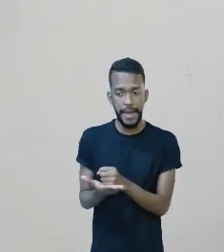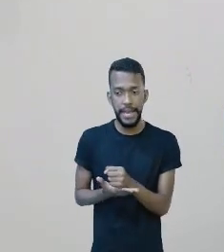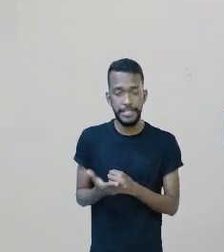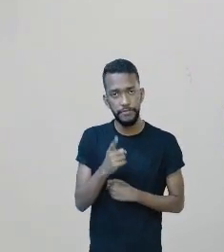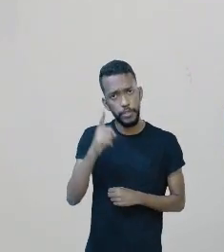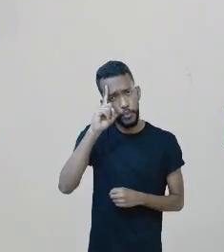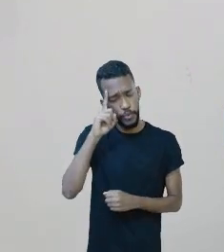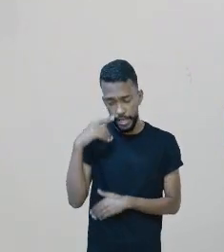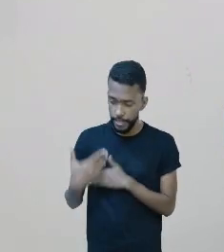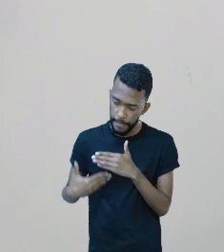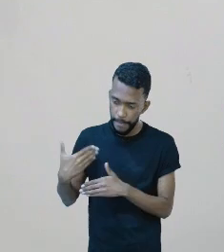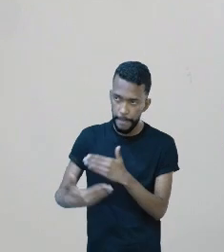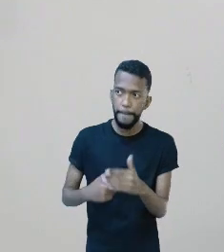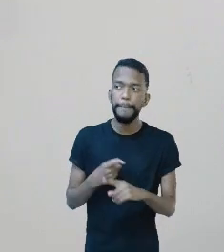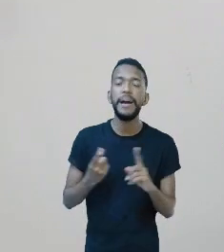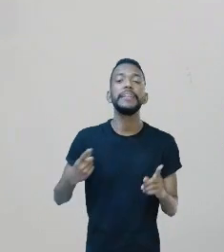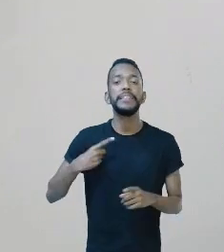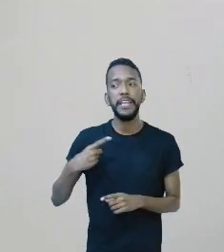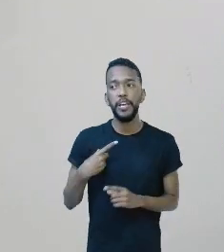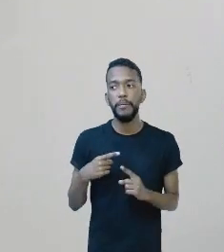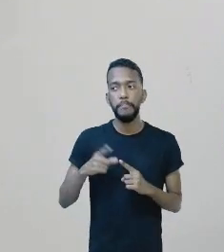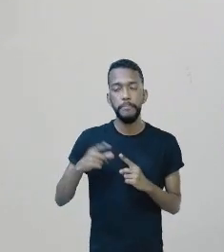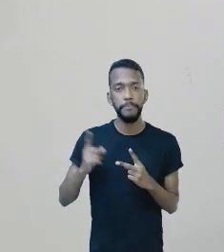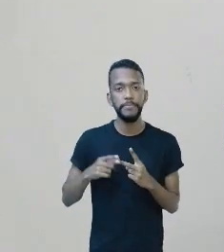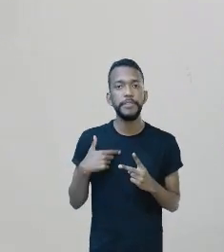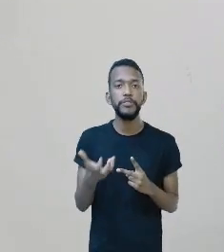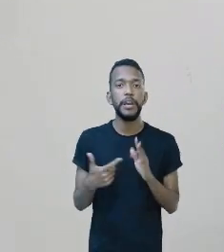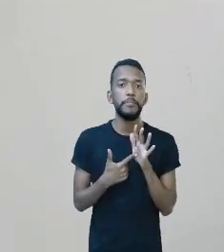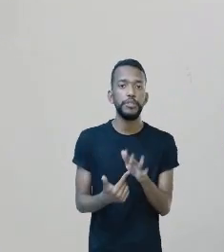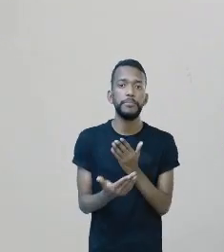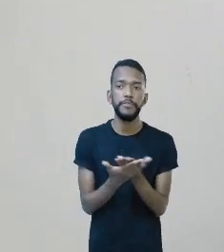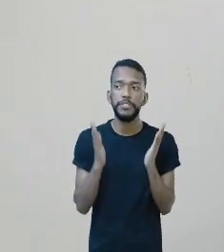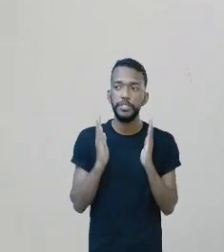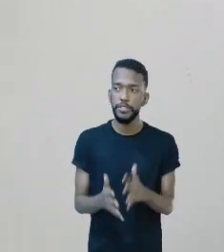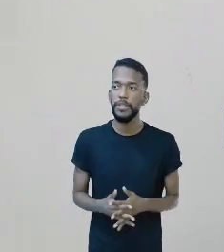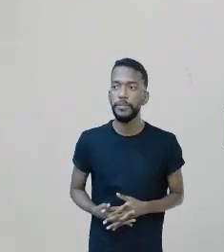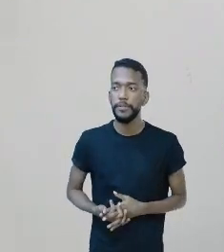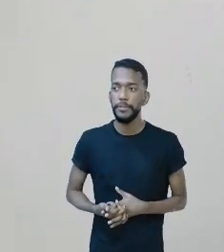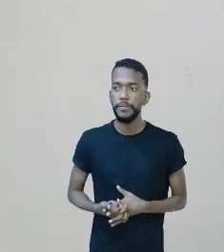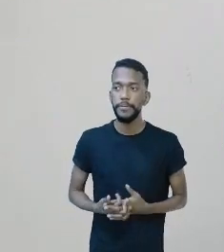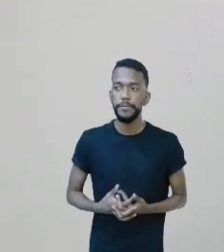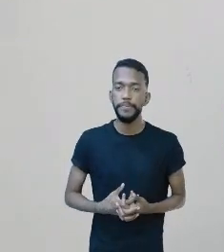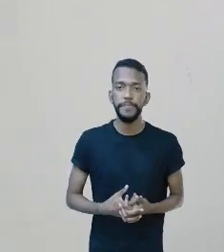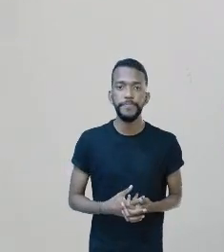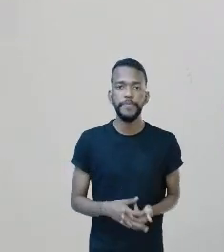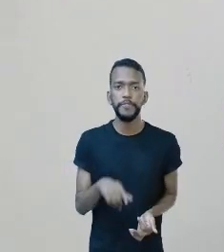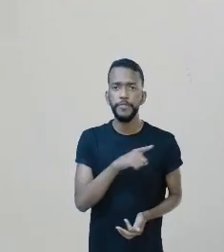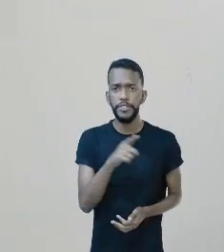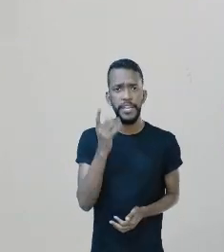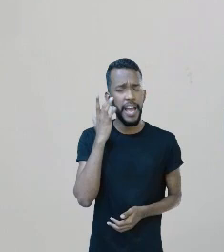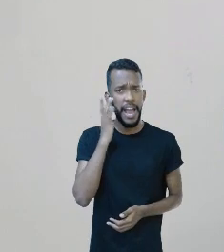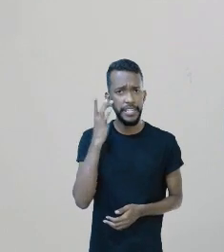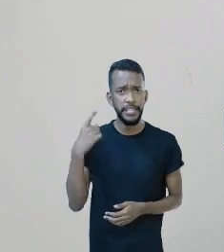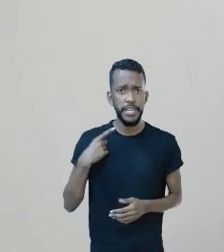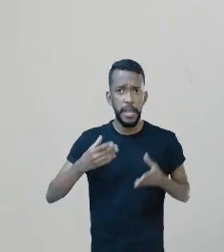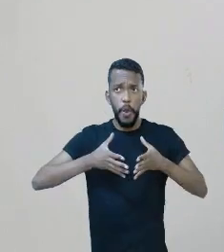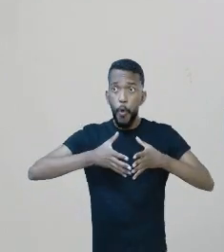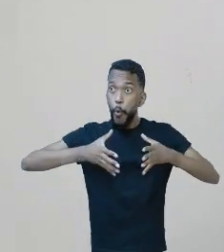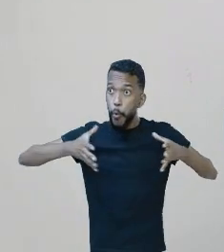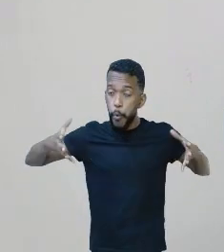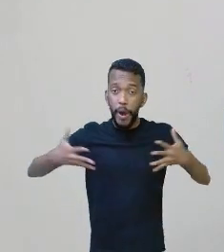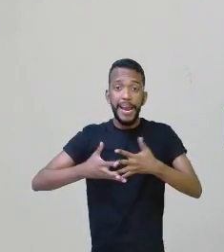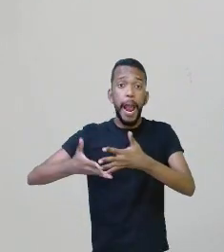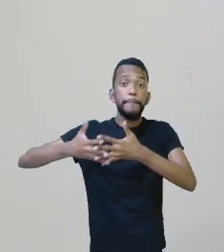a dia. Mas existem outras duas que eu quero destacar para você. Você acha que um caminhão, uma